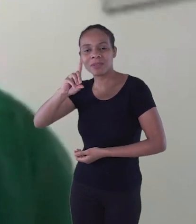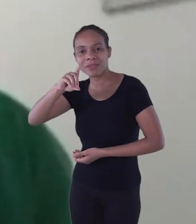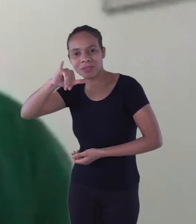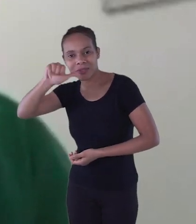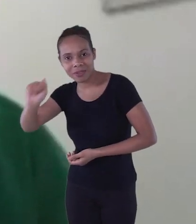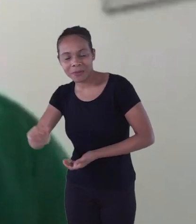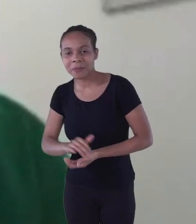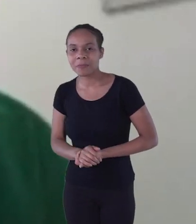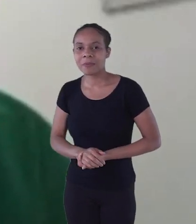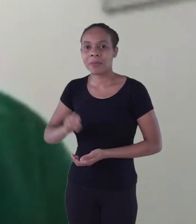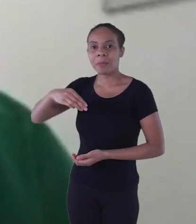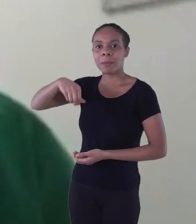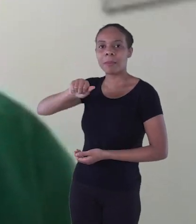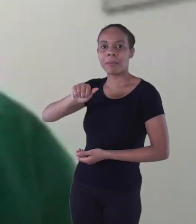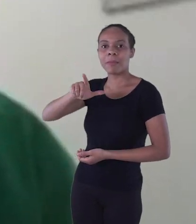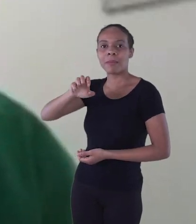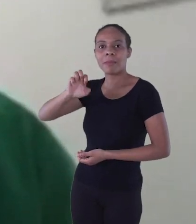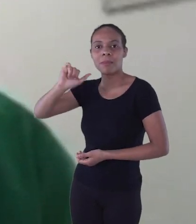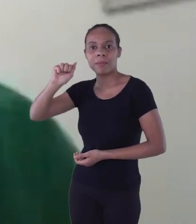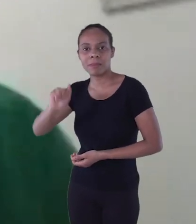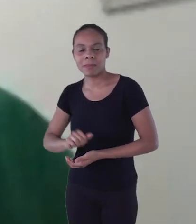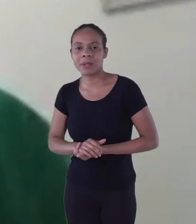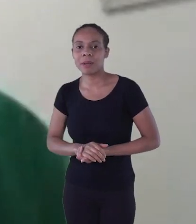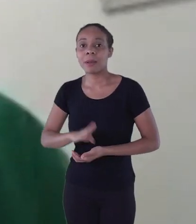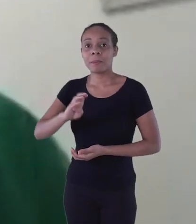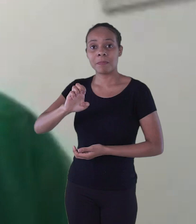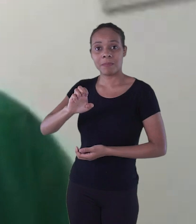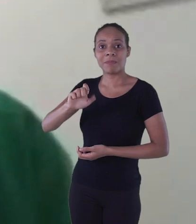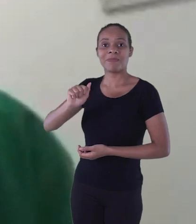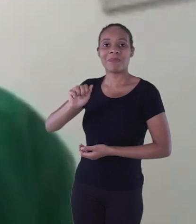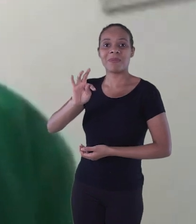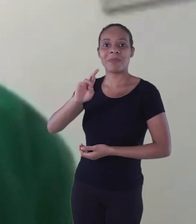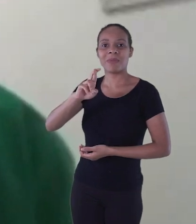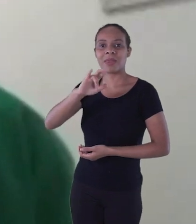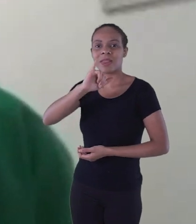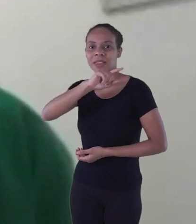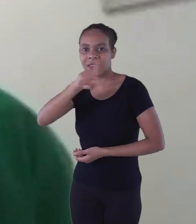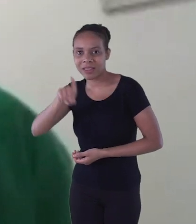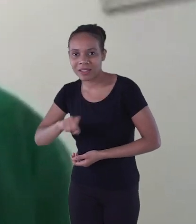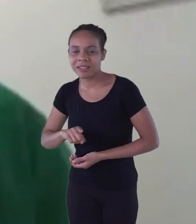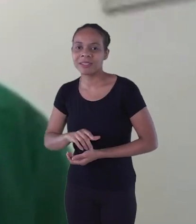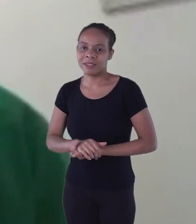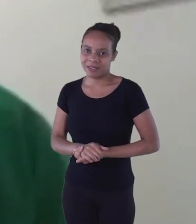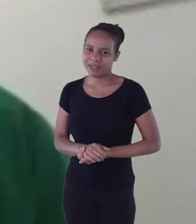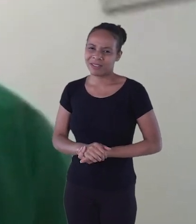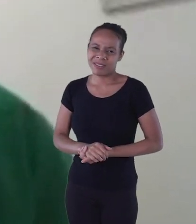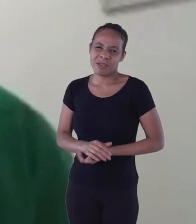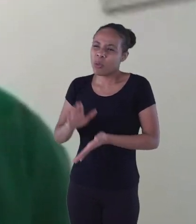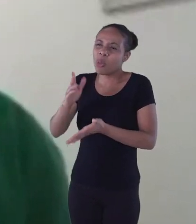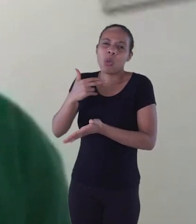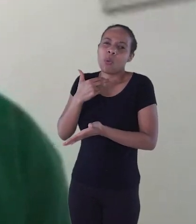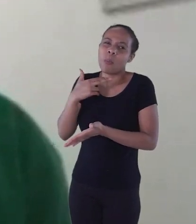uma Lélia Gonzalez, entendeu? Uma Beatriz Nascimento. Você não pode tirar né? Porque não podia mesmo. Então, o